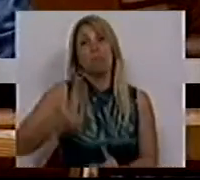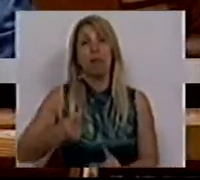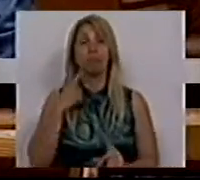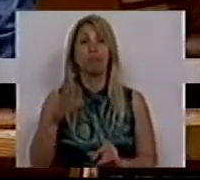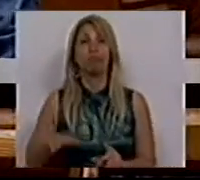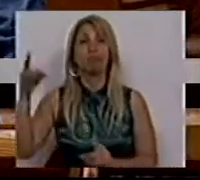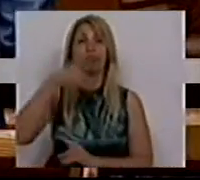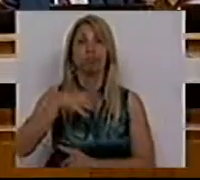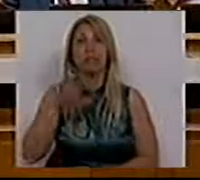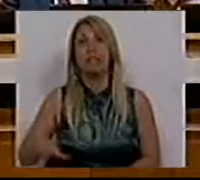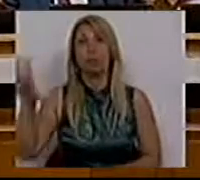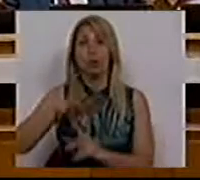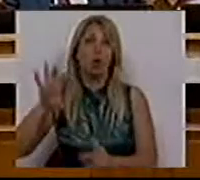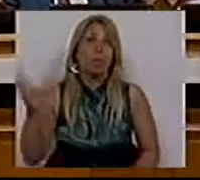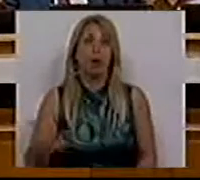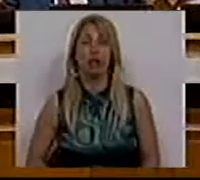país.